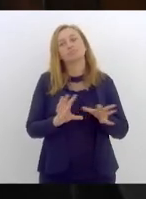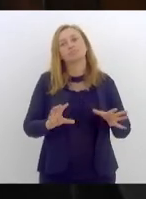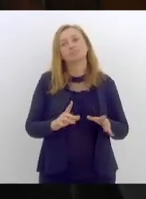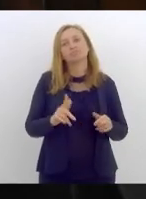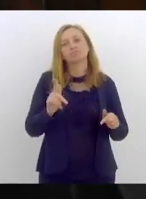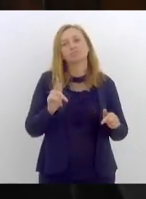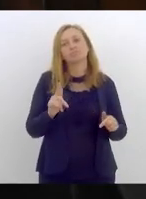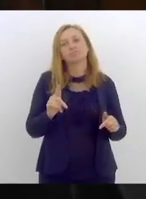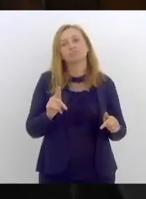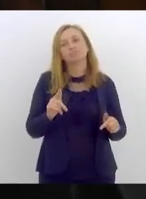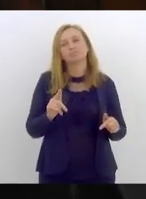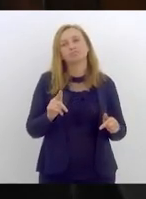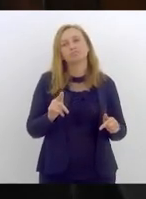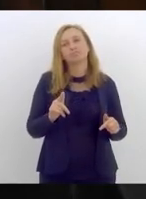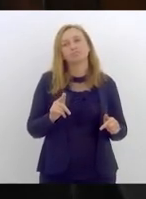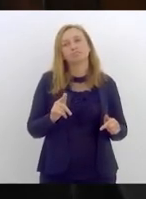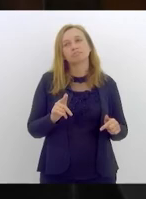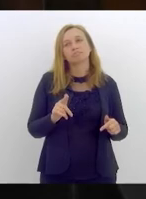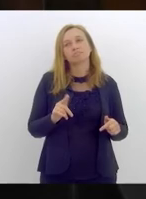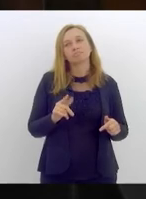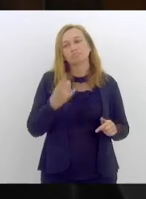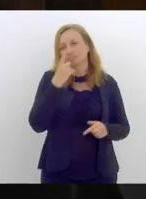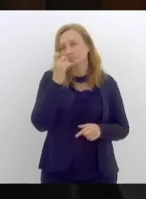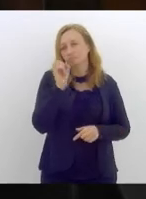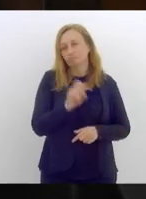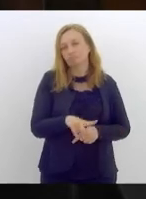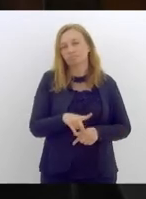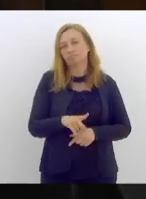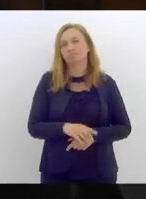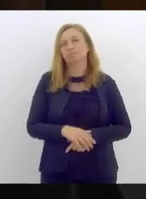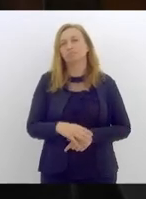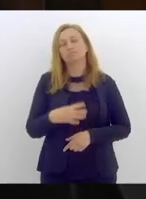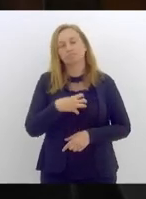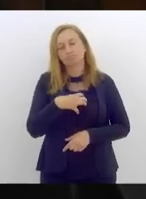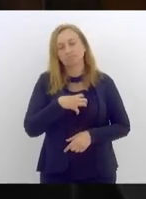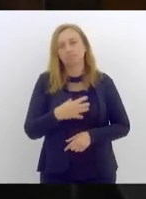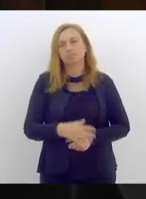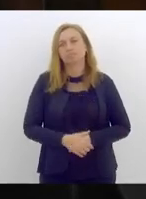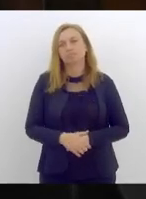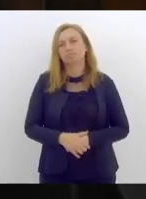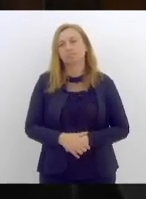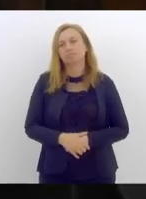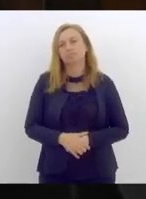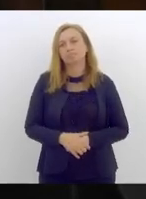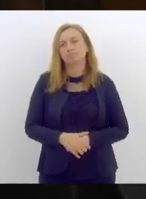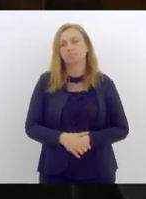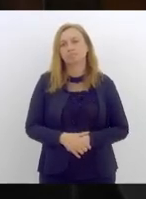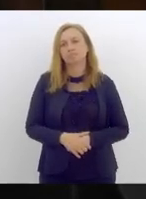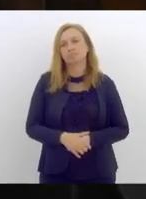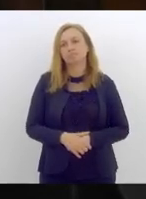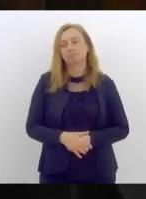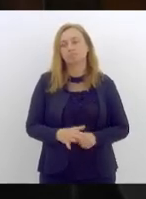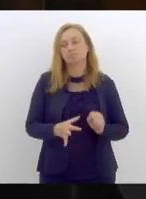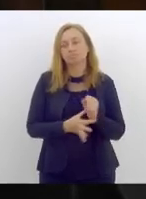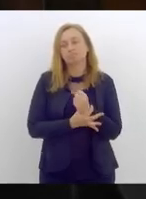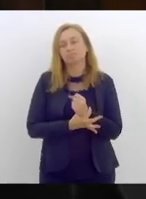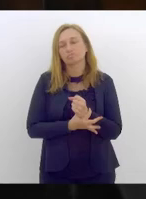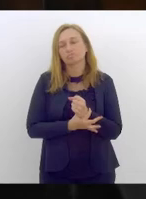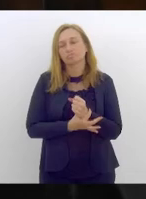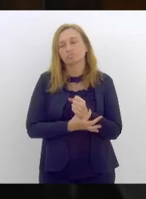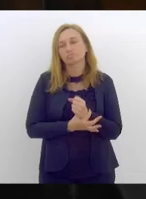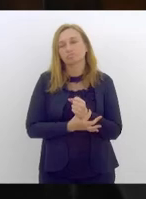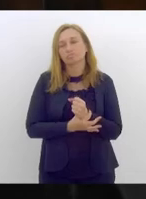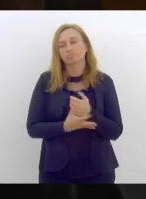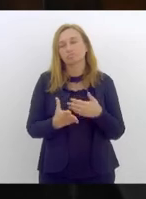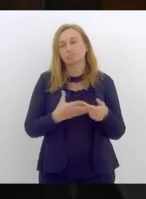nem nos autoriza a jogá-las na lata do lixo da história nesse sentido o que me dá segurança Qualquer